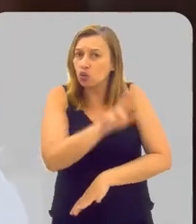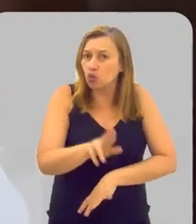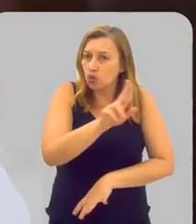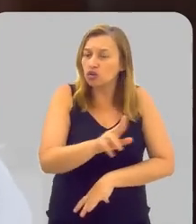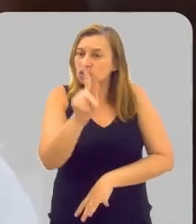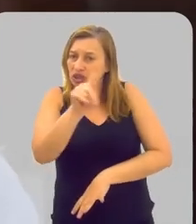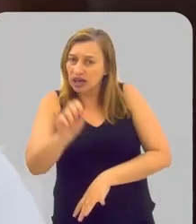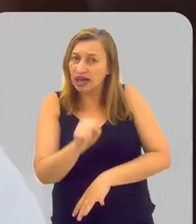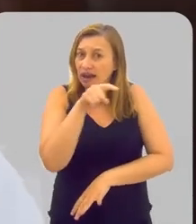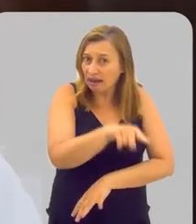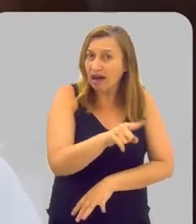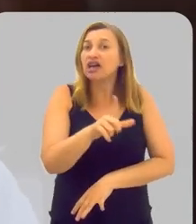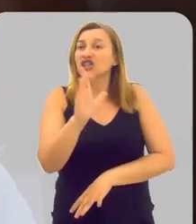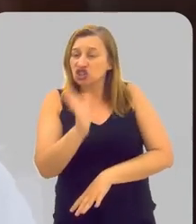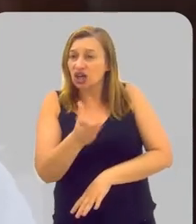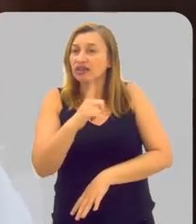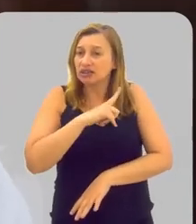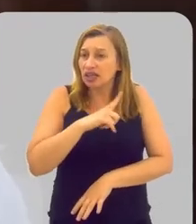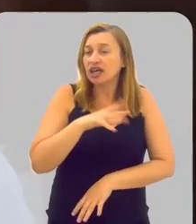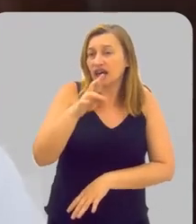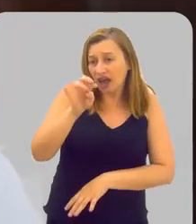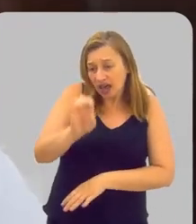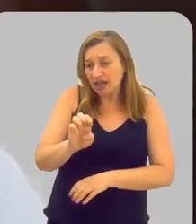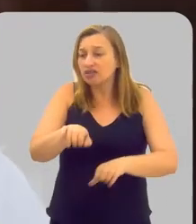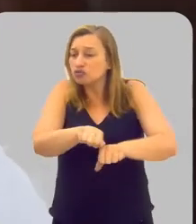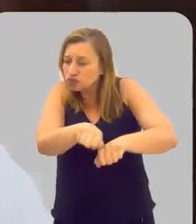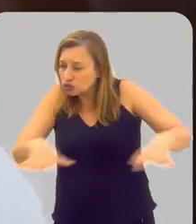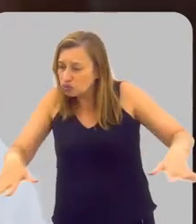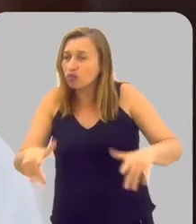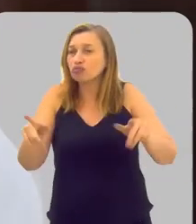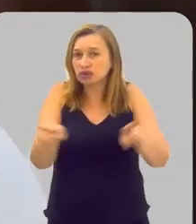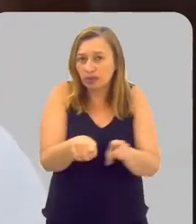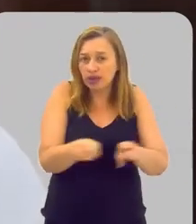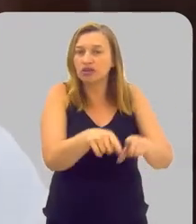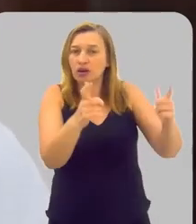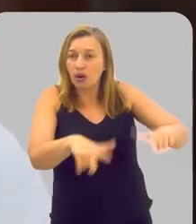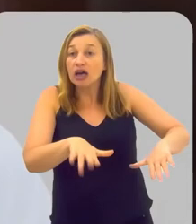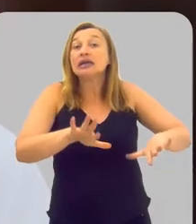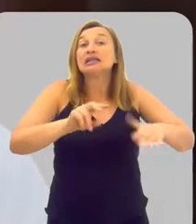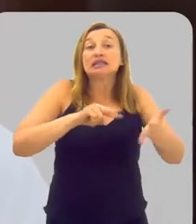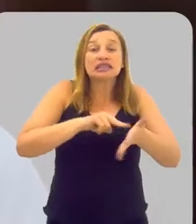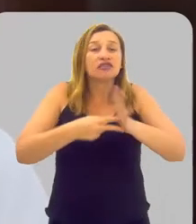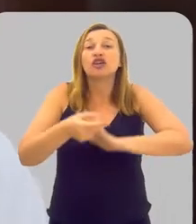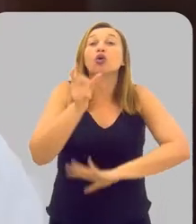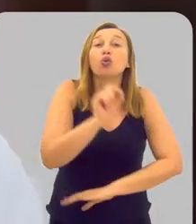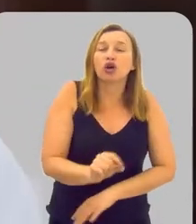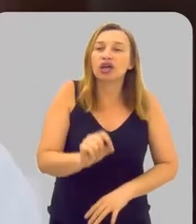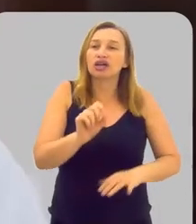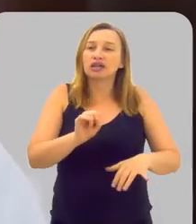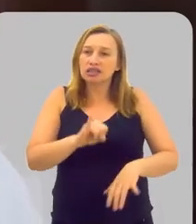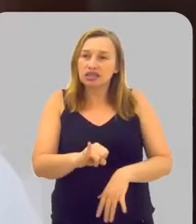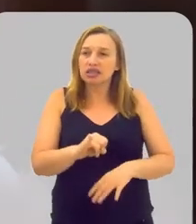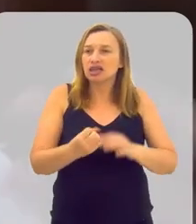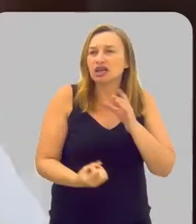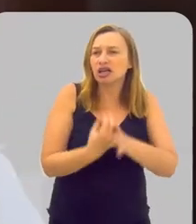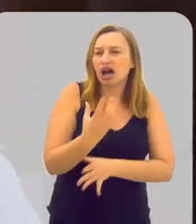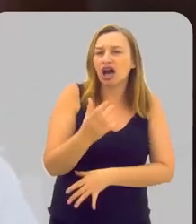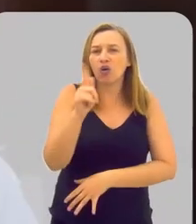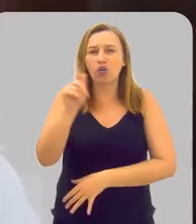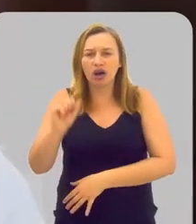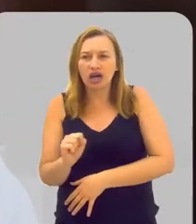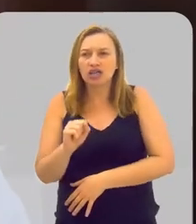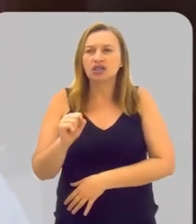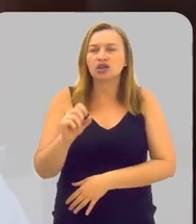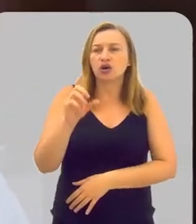já existe o consumo de gás natural colocado lá e já existe rede de distribuição também naquela região. Então, significa que se você colocar uma